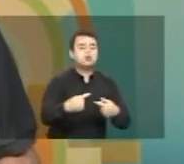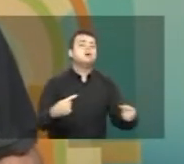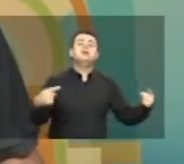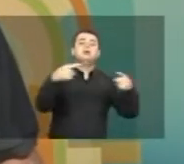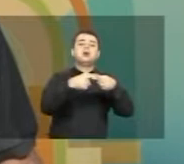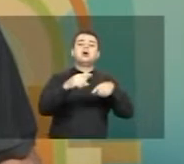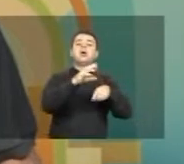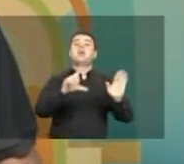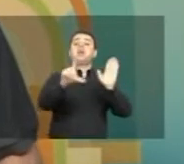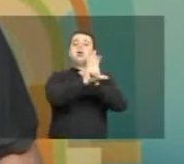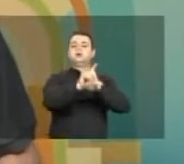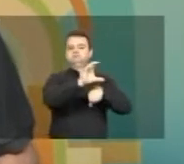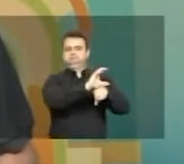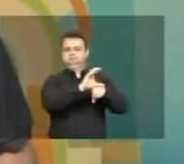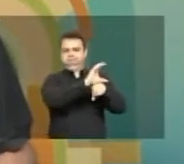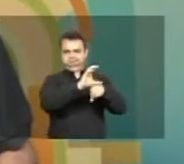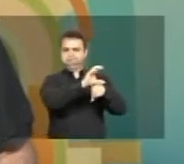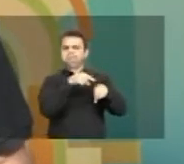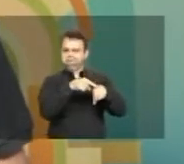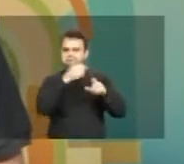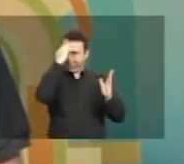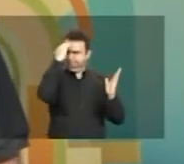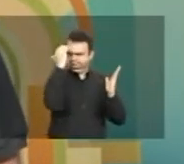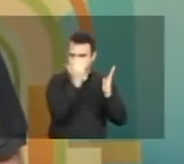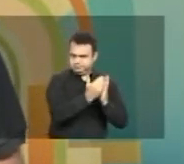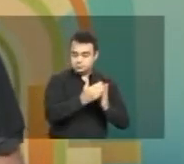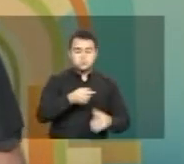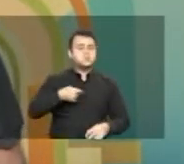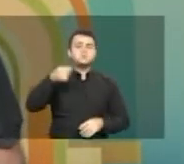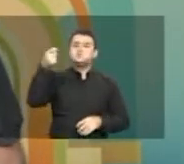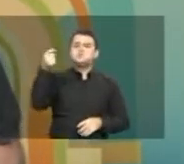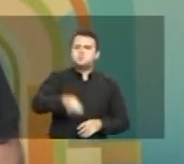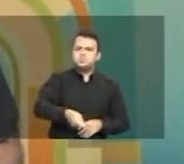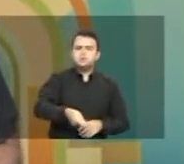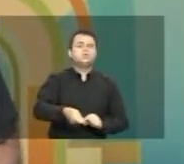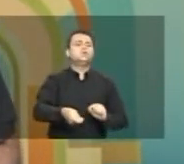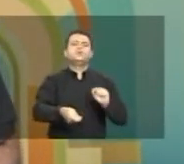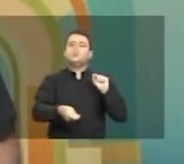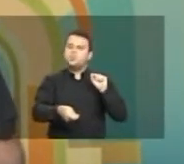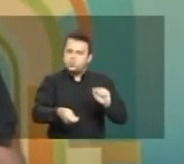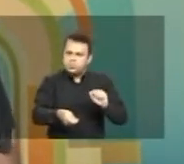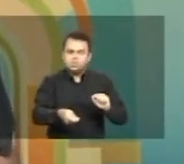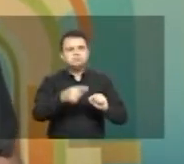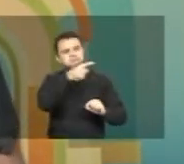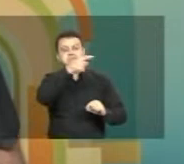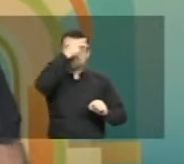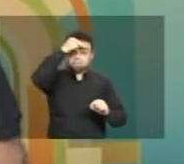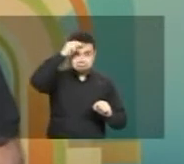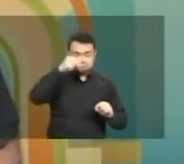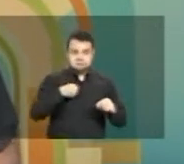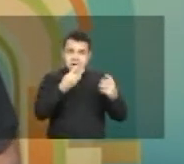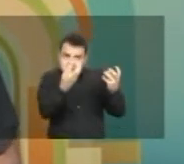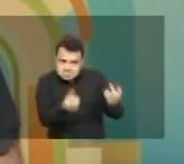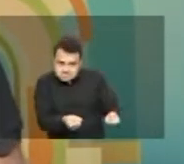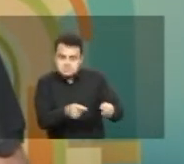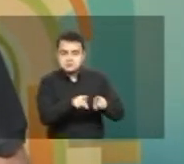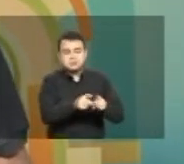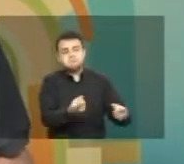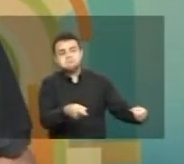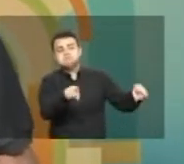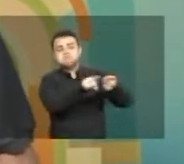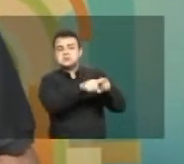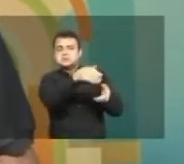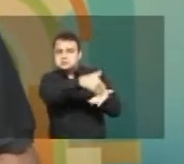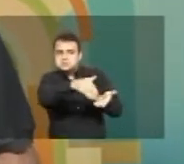assegurados em lei federal o projeto impõe ao município por meio de execução do executivo e das respectivas